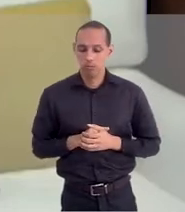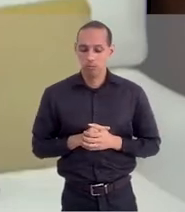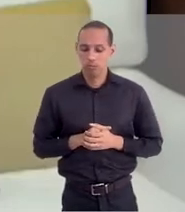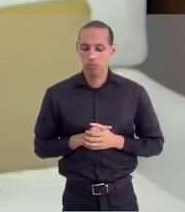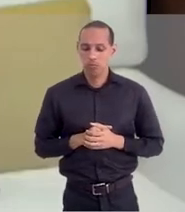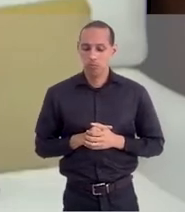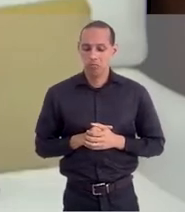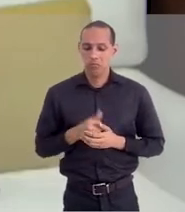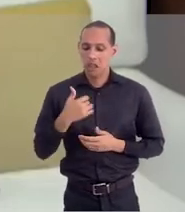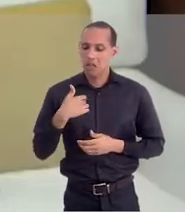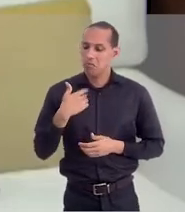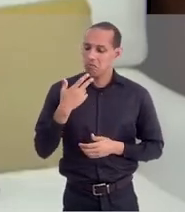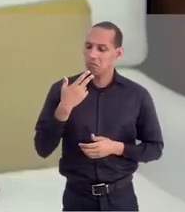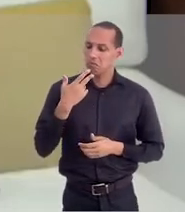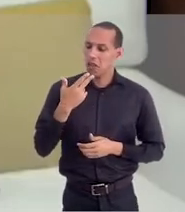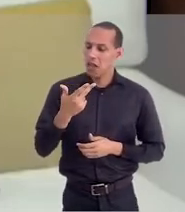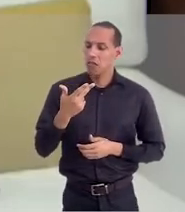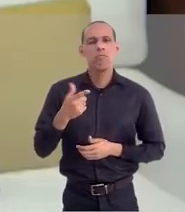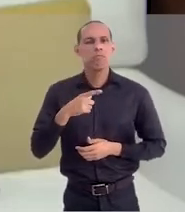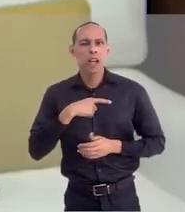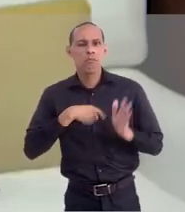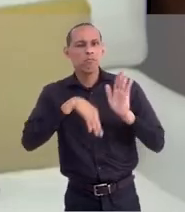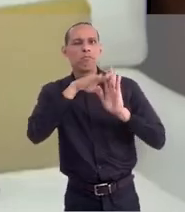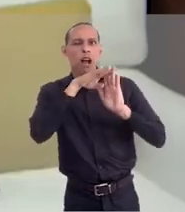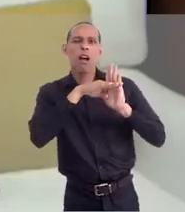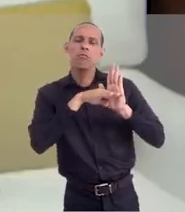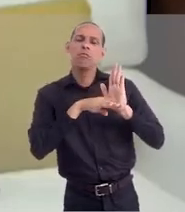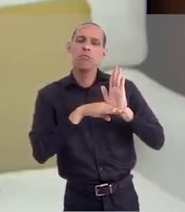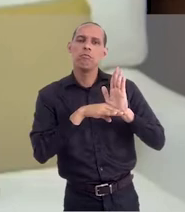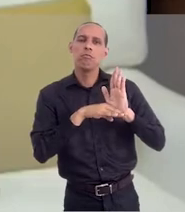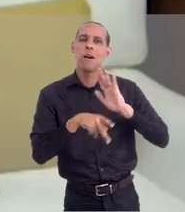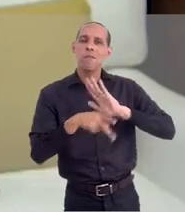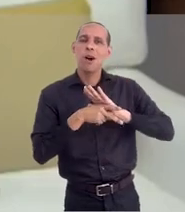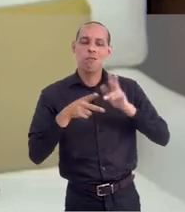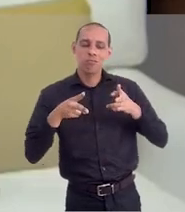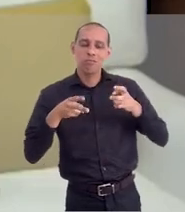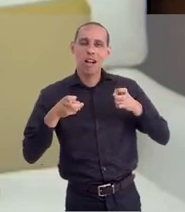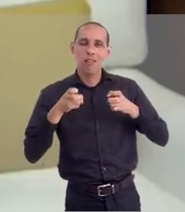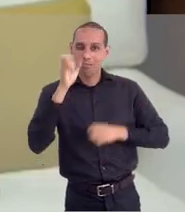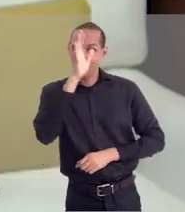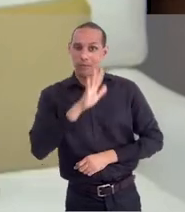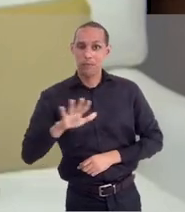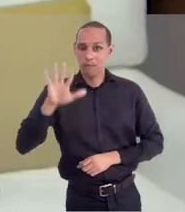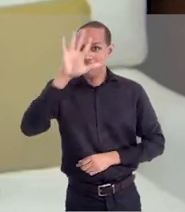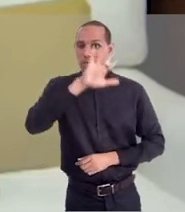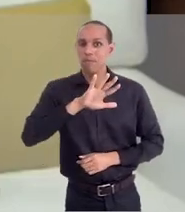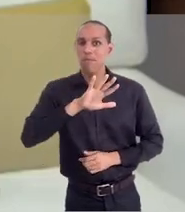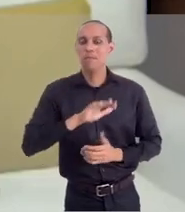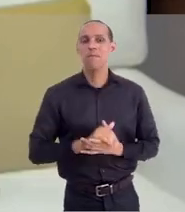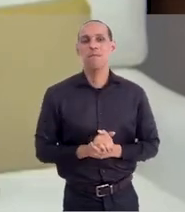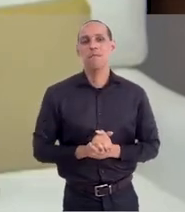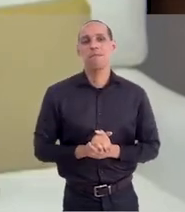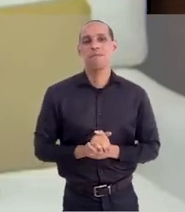frente, eu diria que existe uma pauta, evidentemente, do Sebrae Nacional,